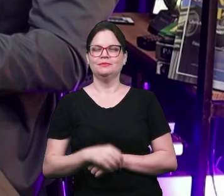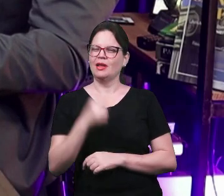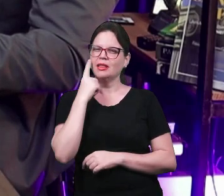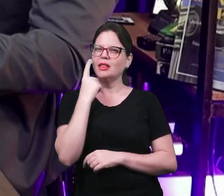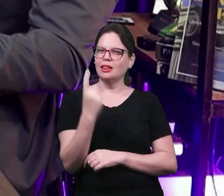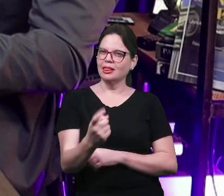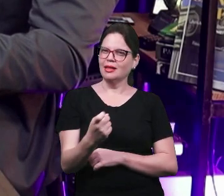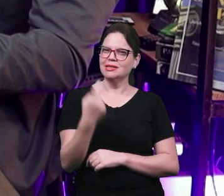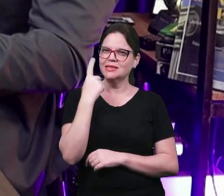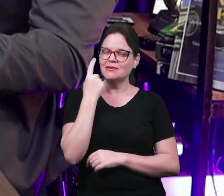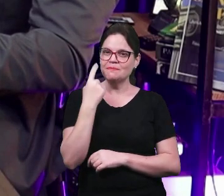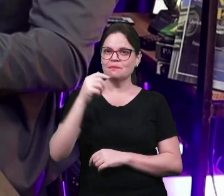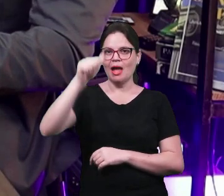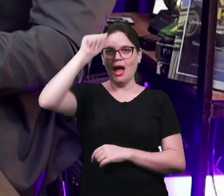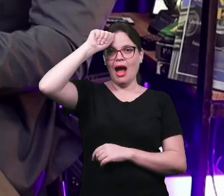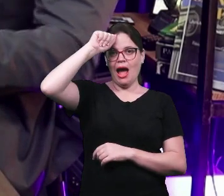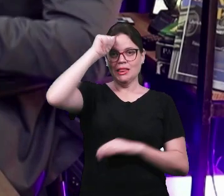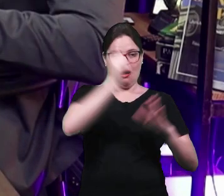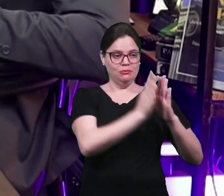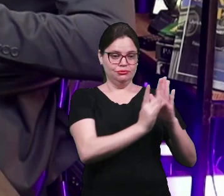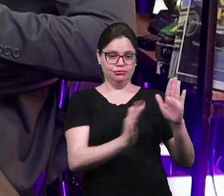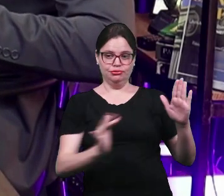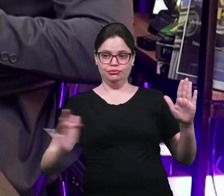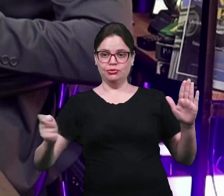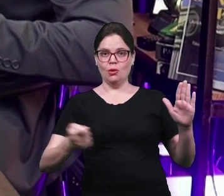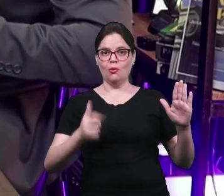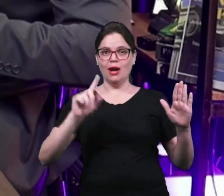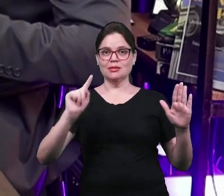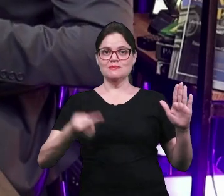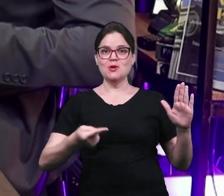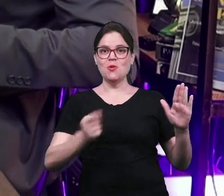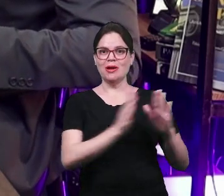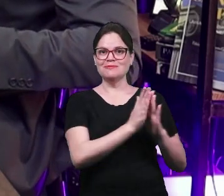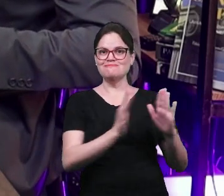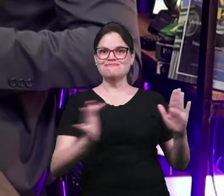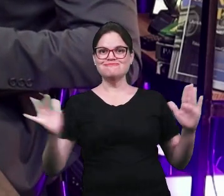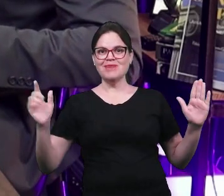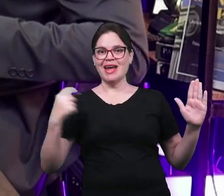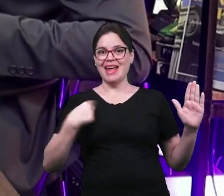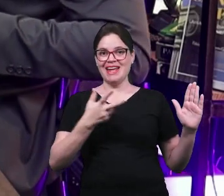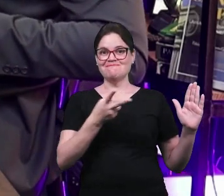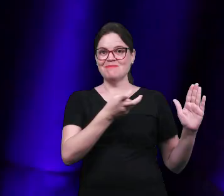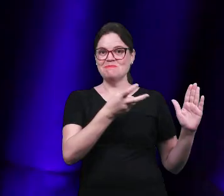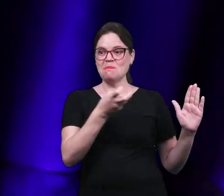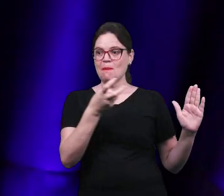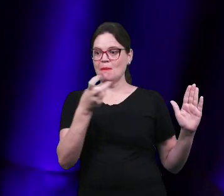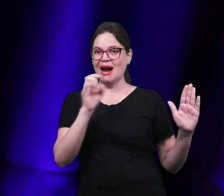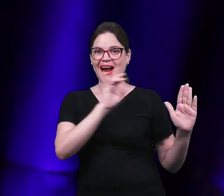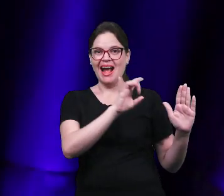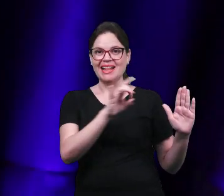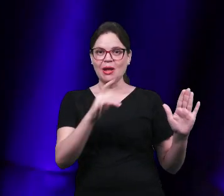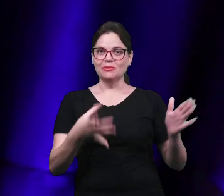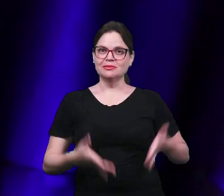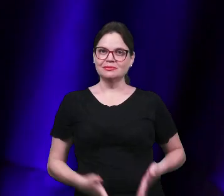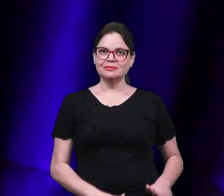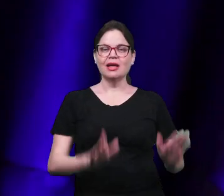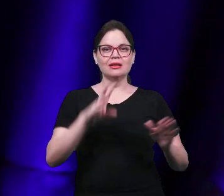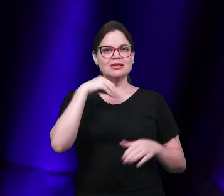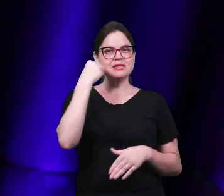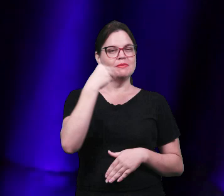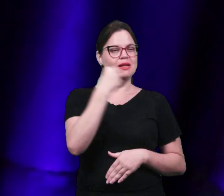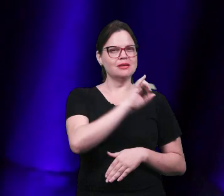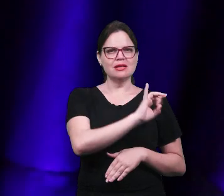porque todos eles conheceram a Adão e puderam ouvir a experiência dele, da oferta, como você disse,